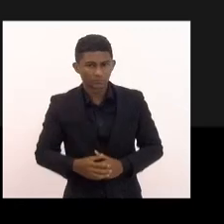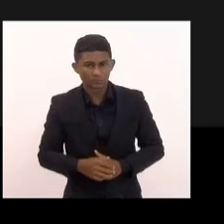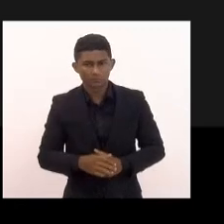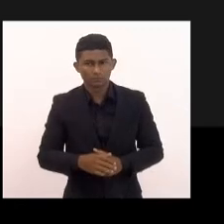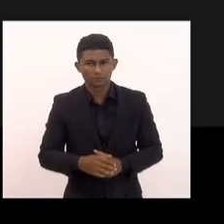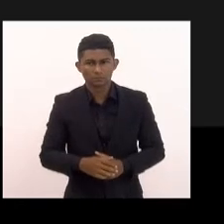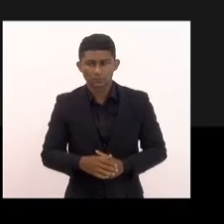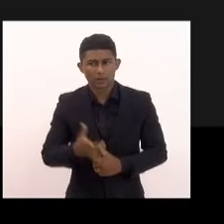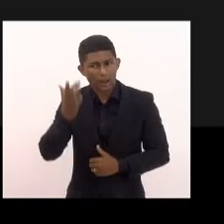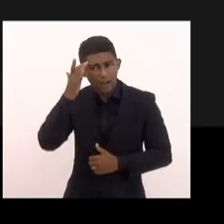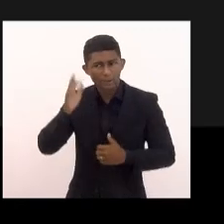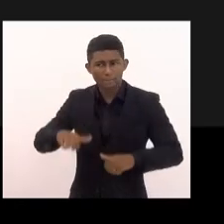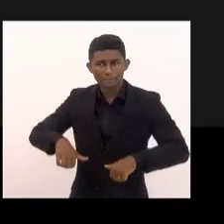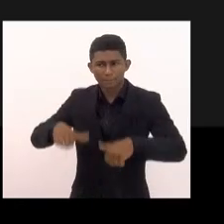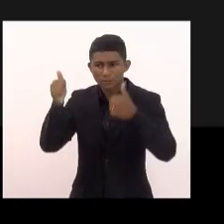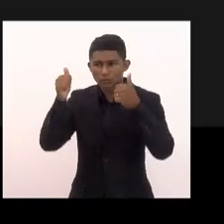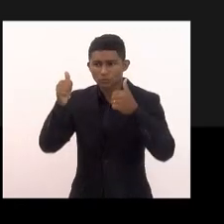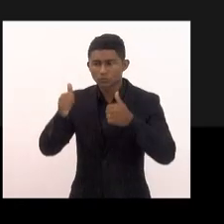Melhorou.